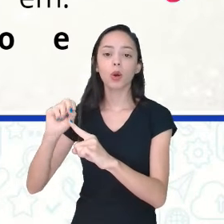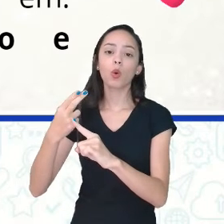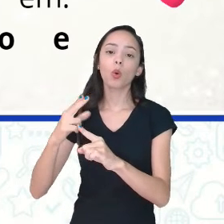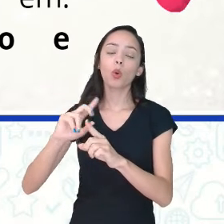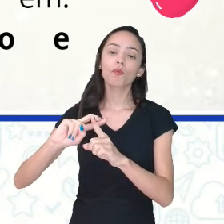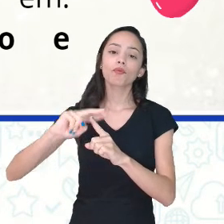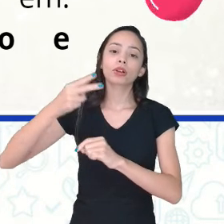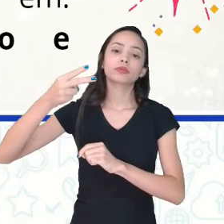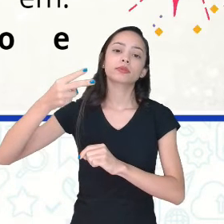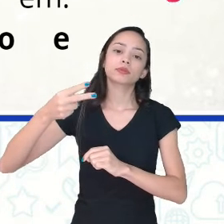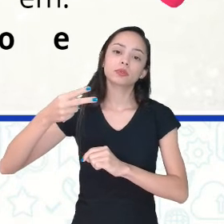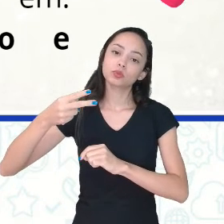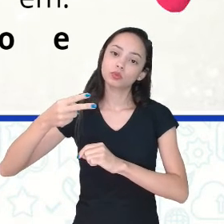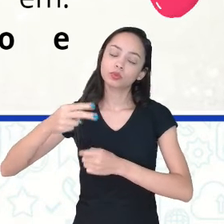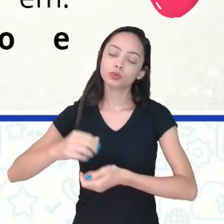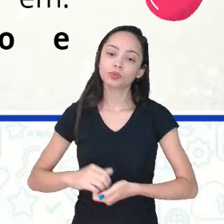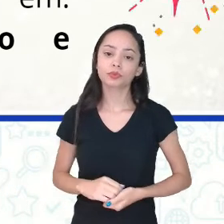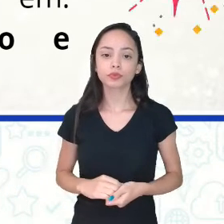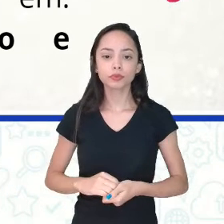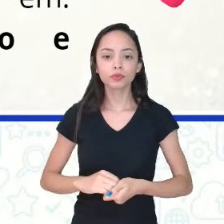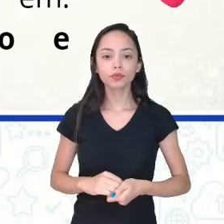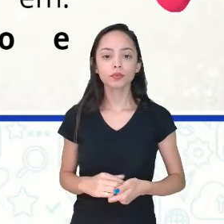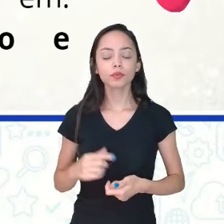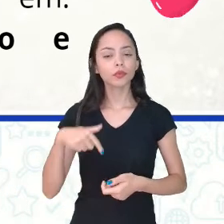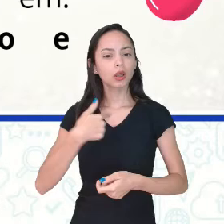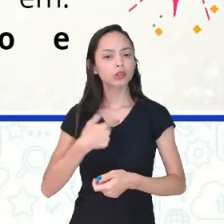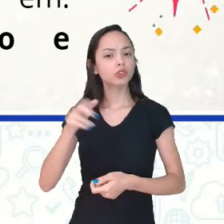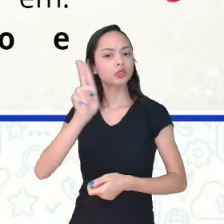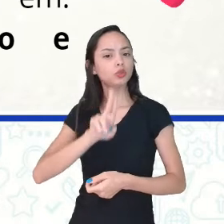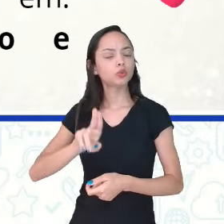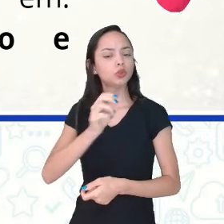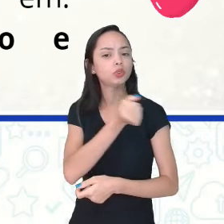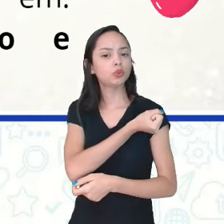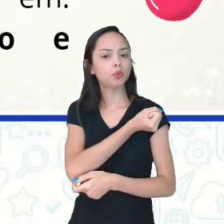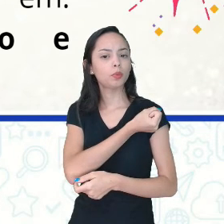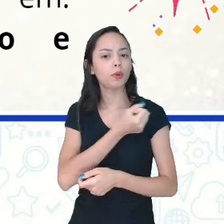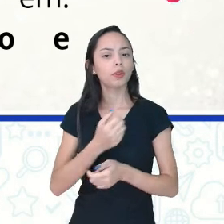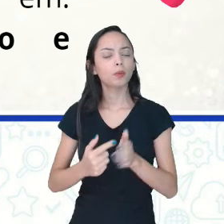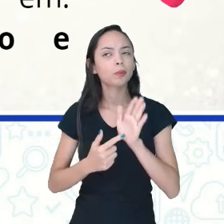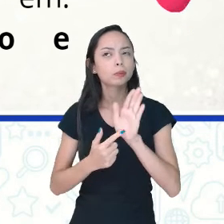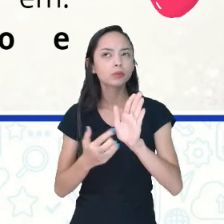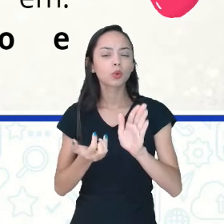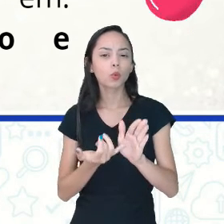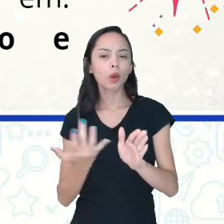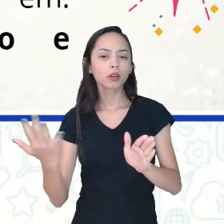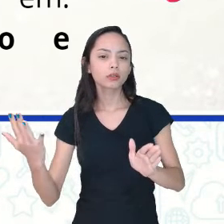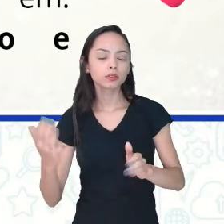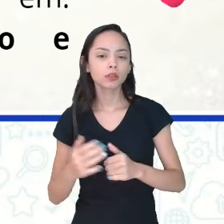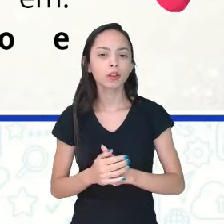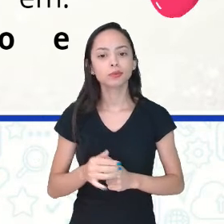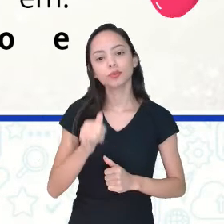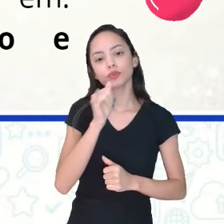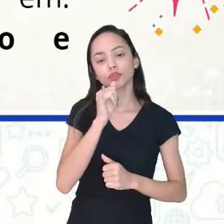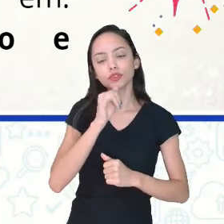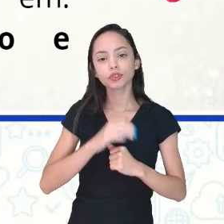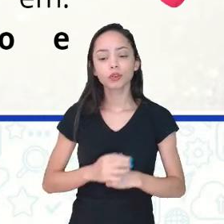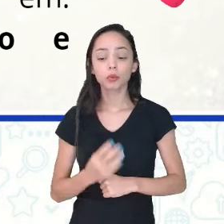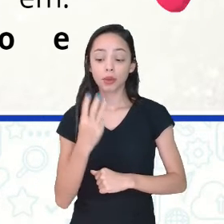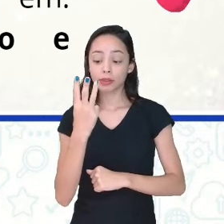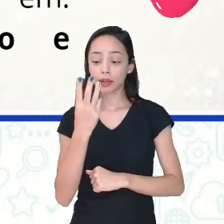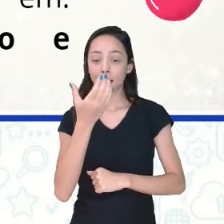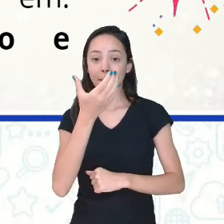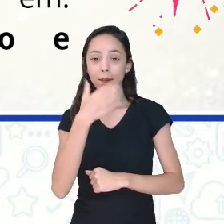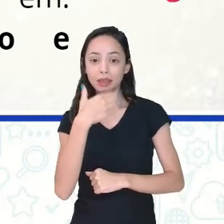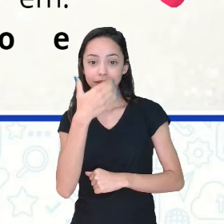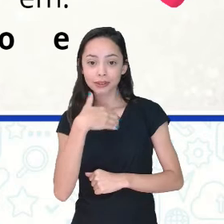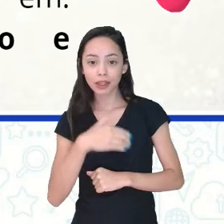Ou seja, a gente usa o numeral para dar a ideia de quantidade, então 3 maçãs, de ordem, eu sou